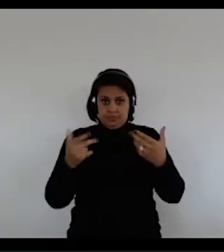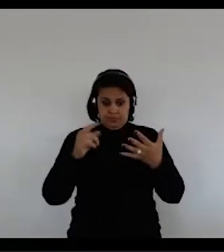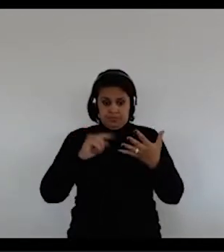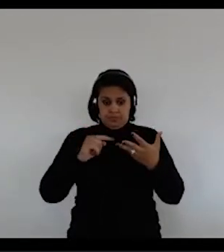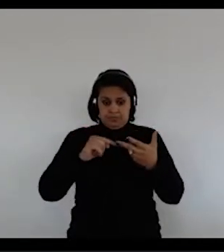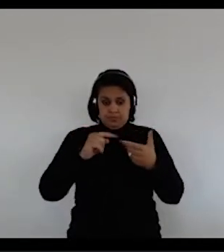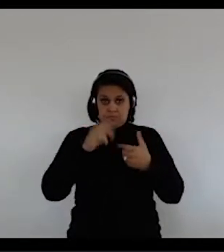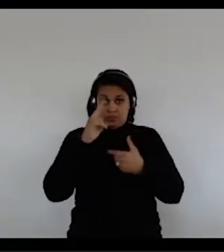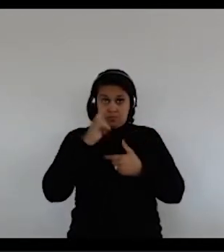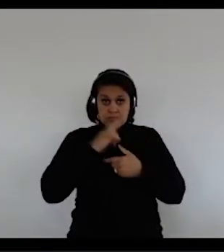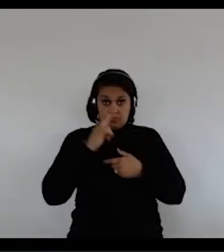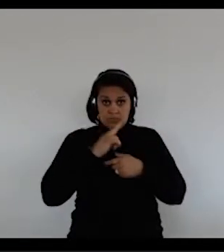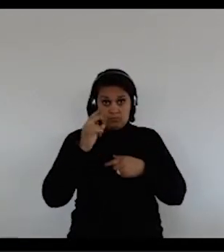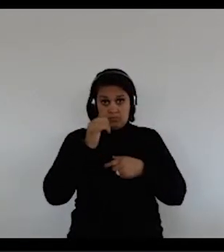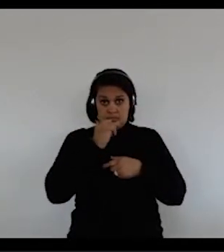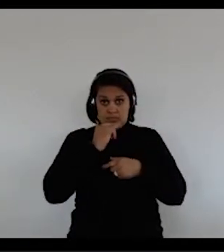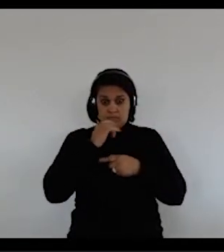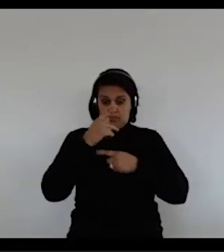no processo penal,